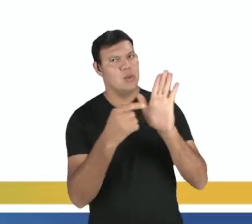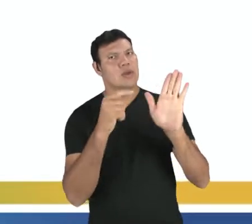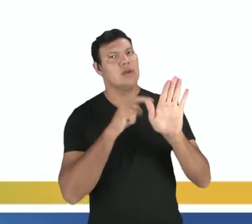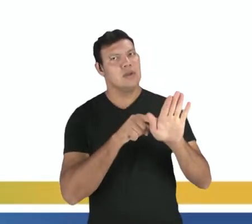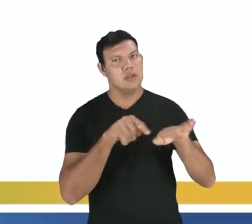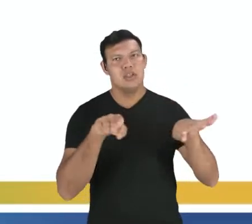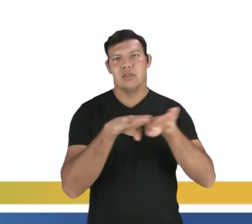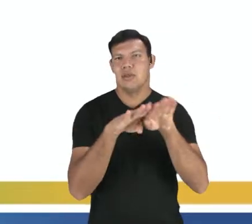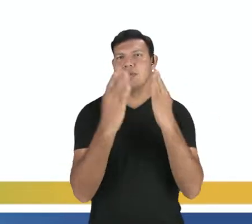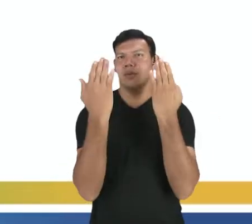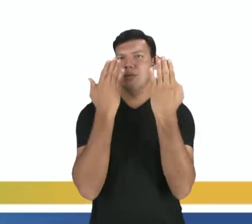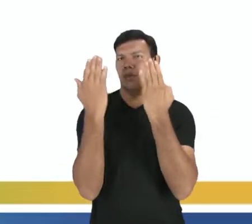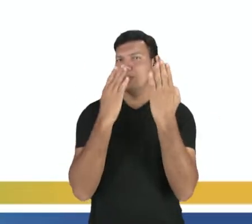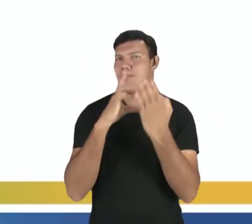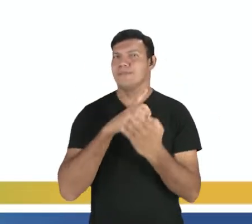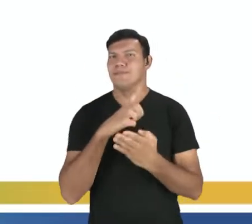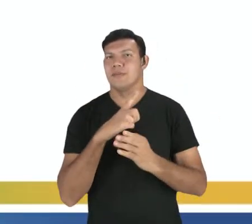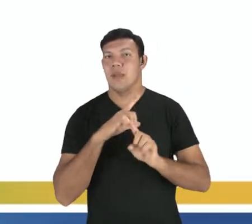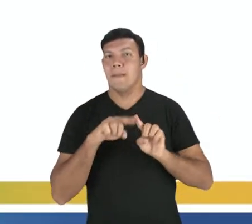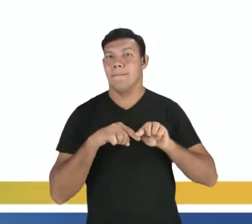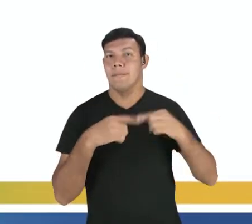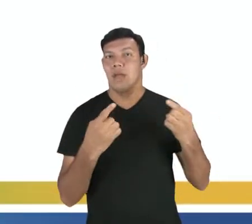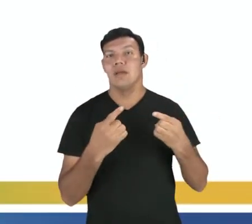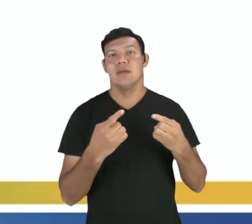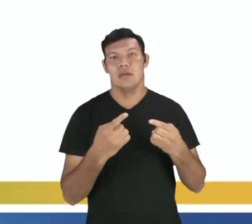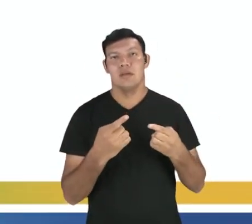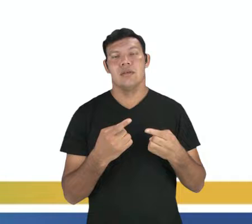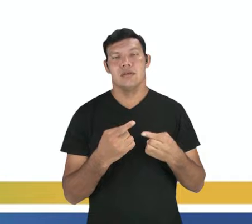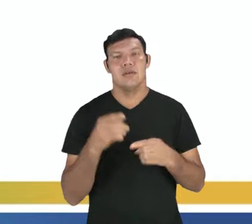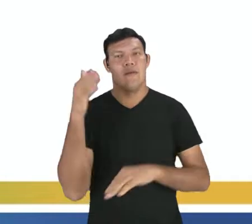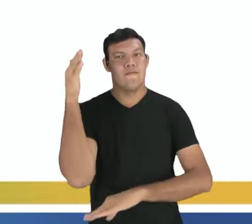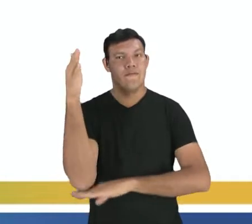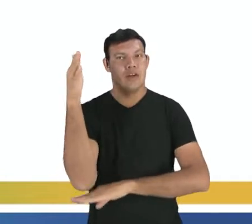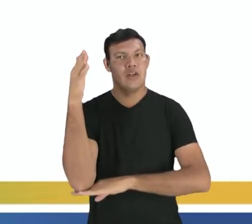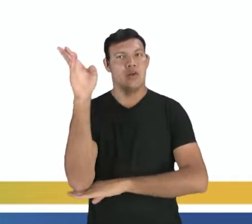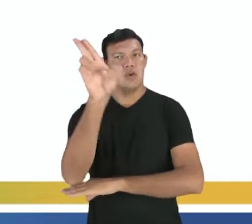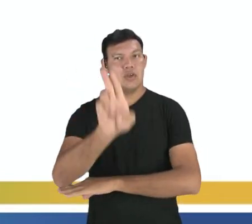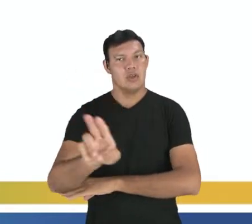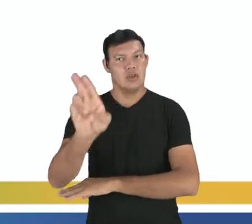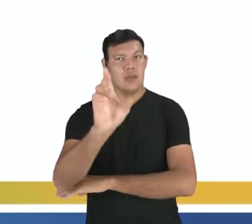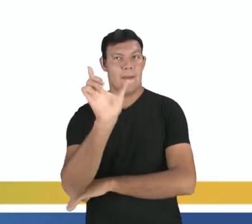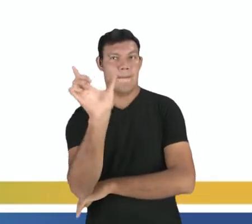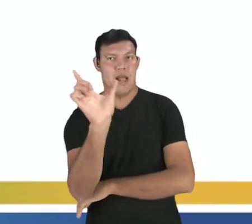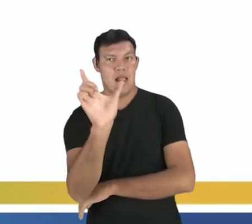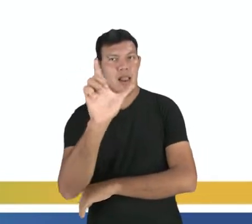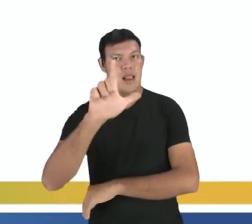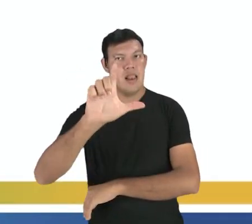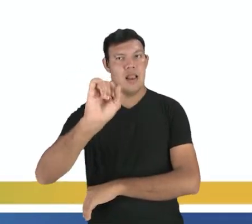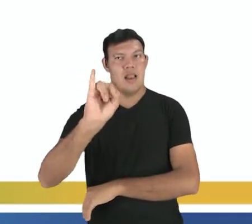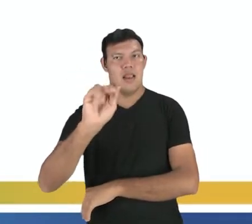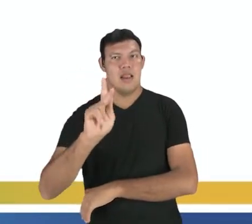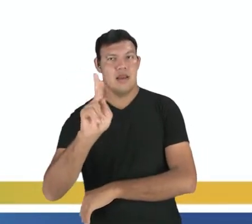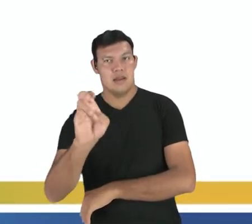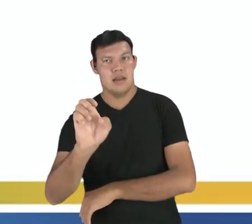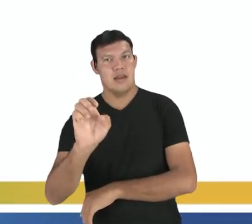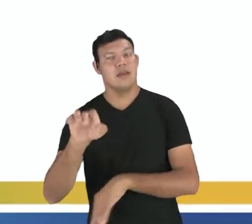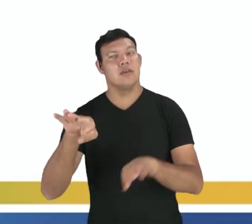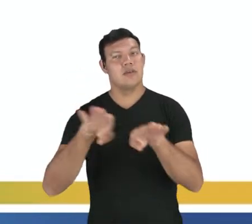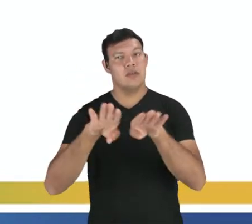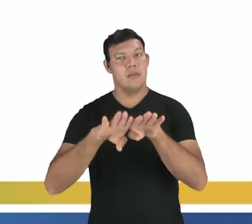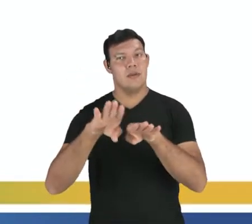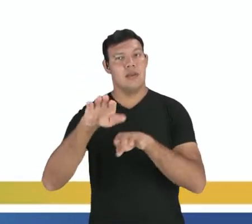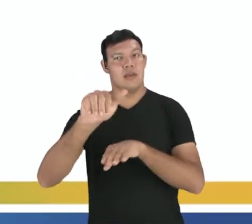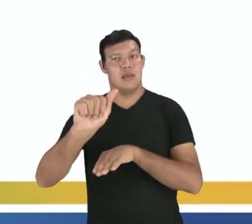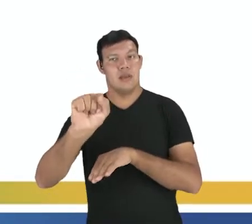faz comparação, mas com a presença da palavra like ou da palavra as. Por